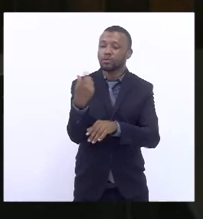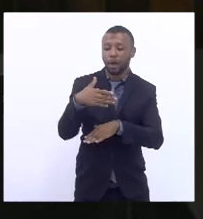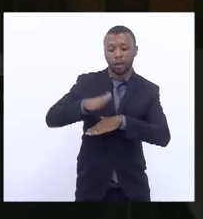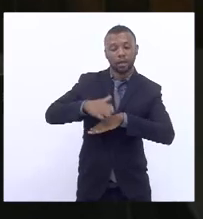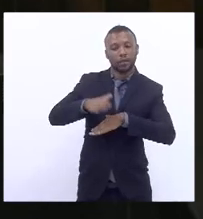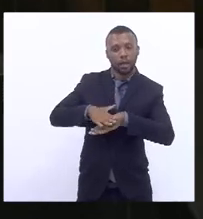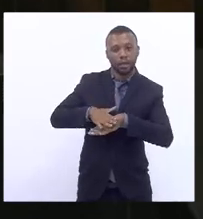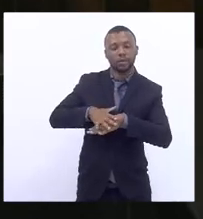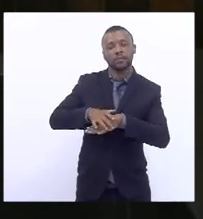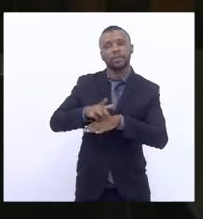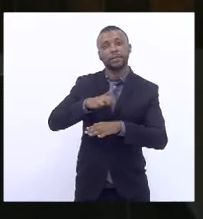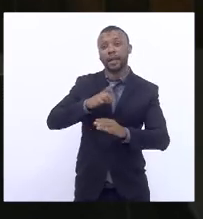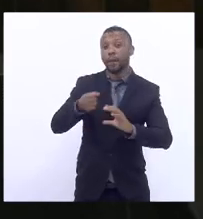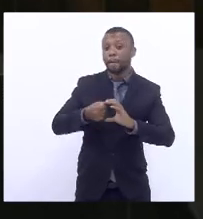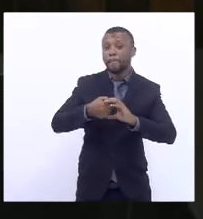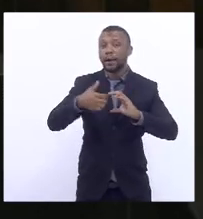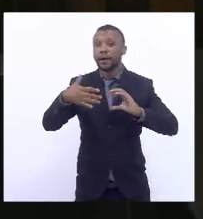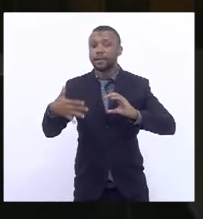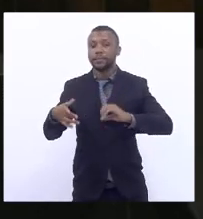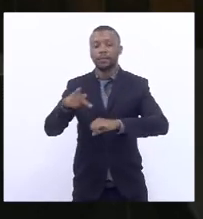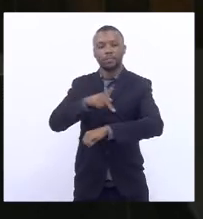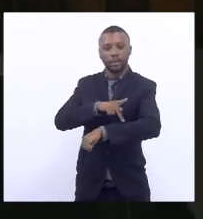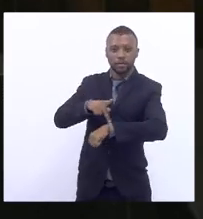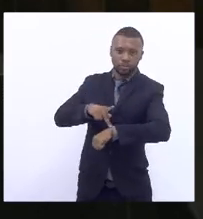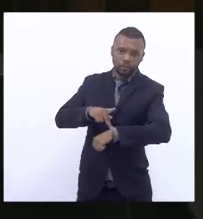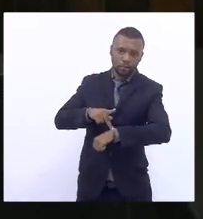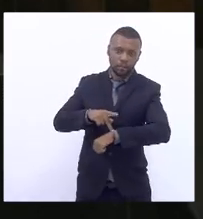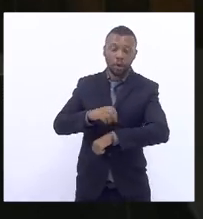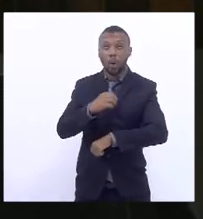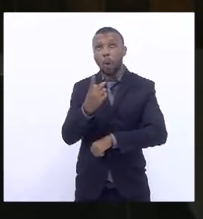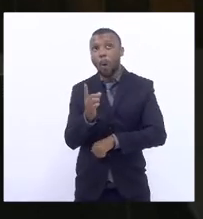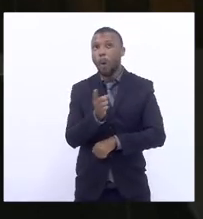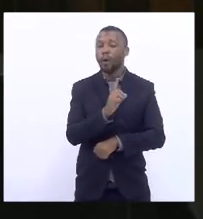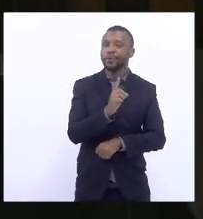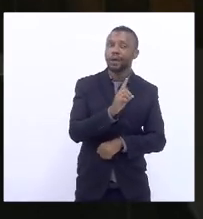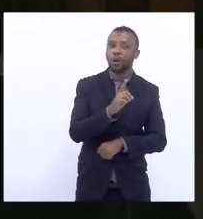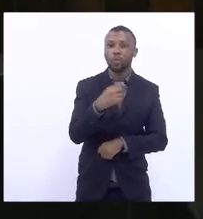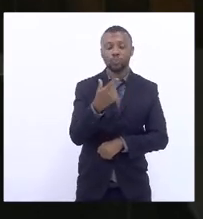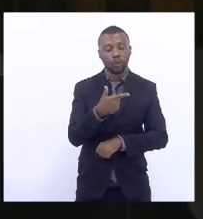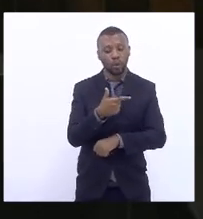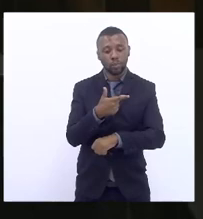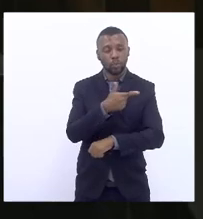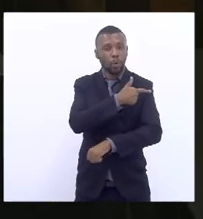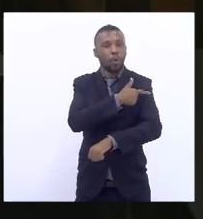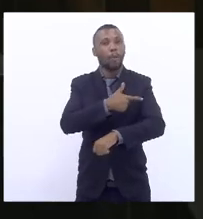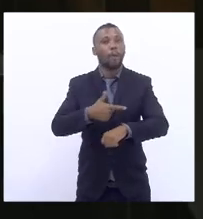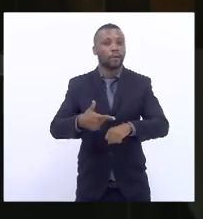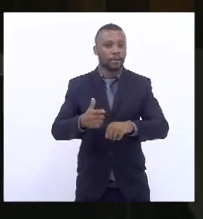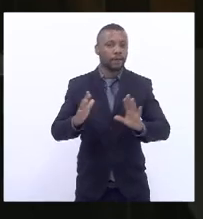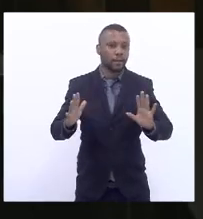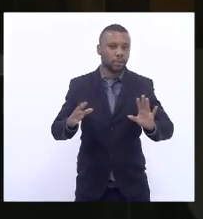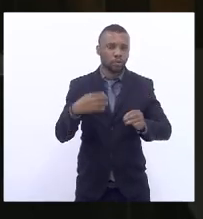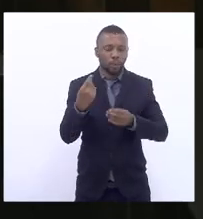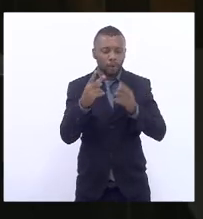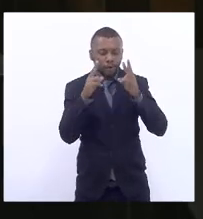ou não, ou deseducando, com o nosso comportamento, na forma de ver